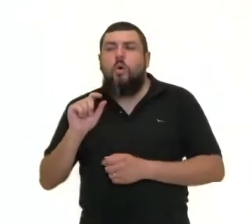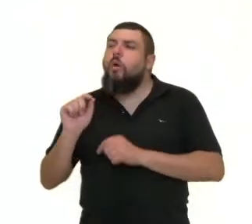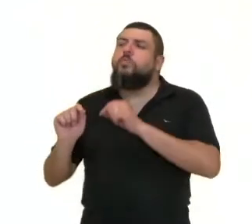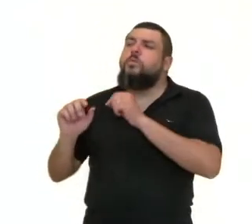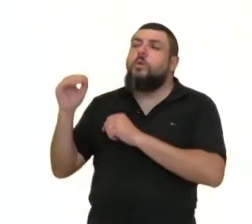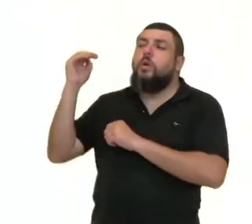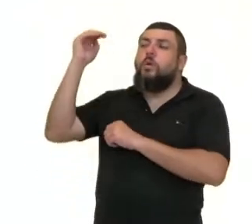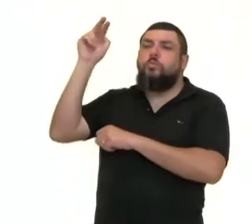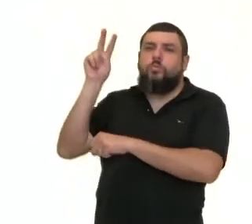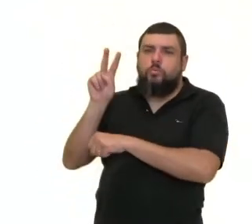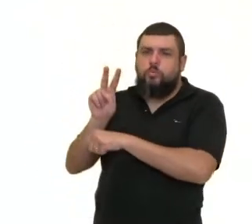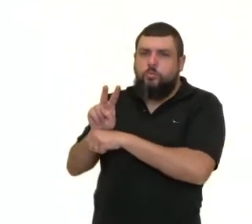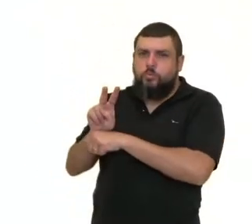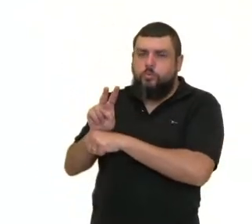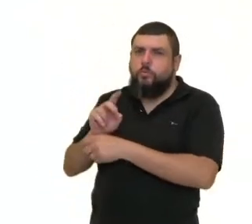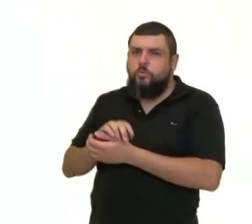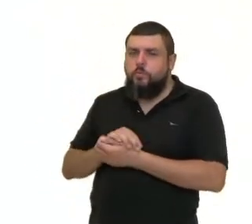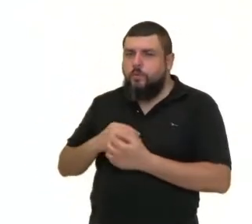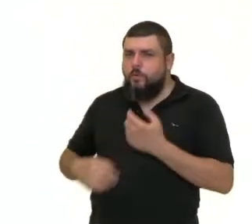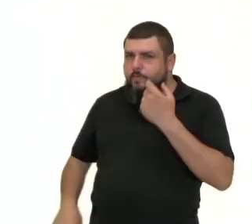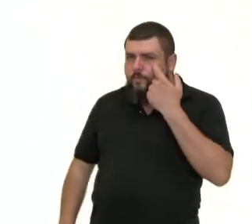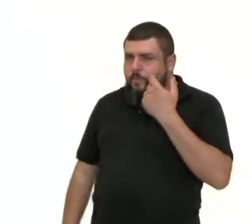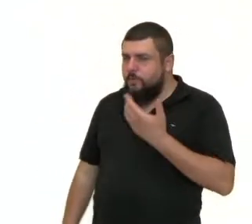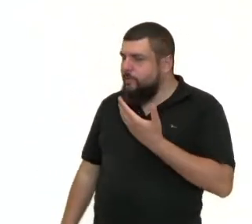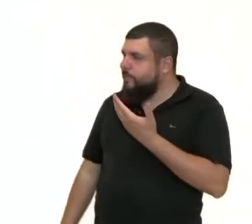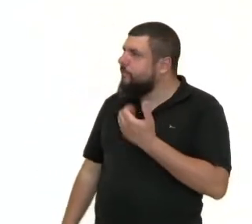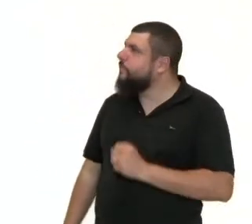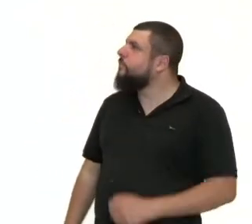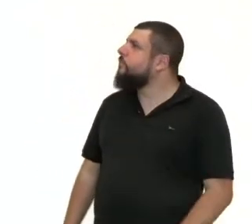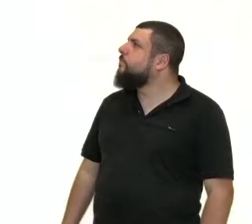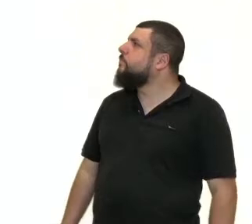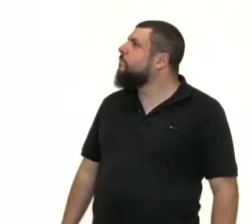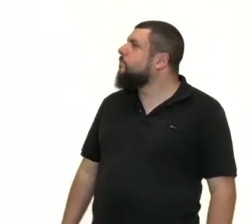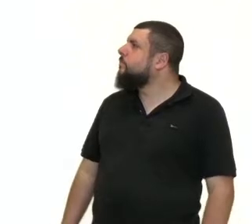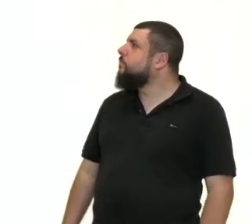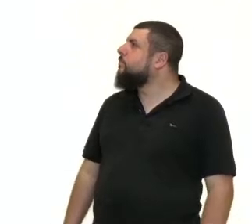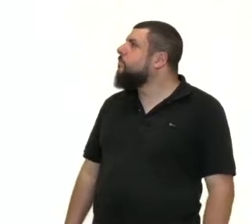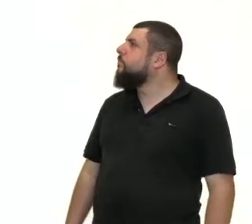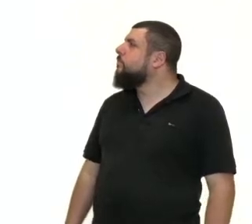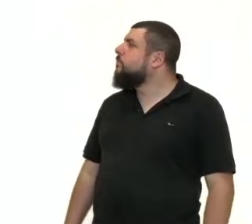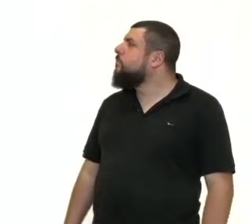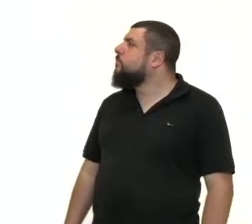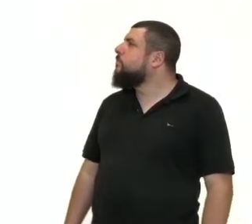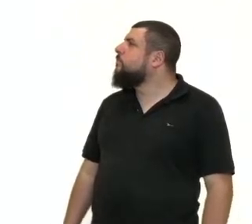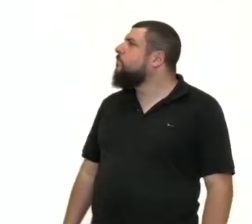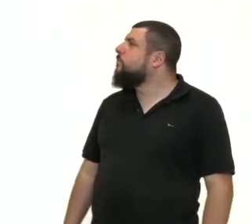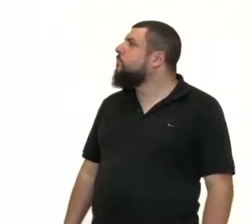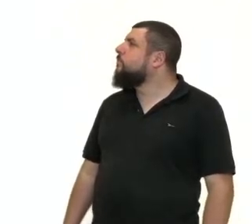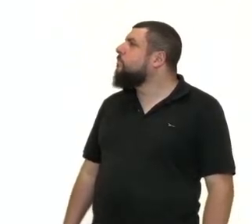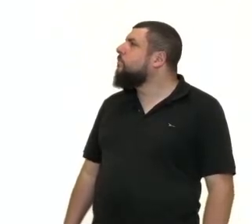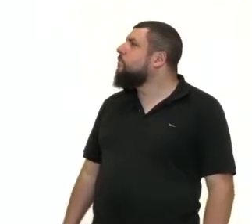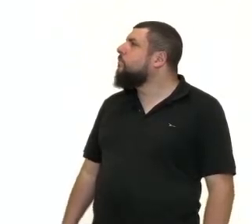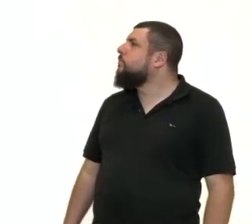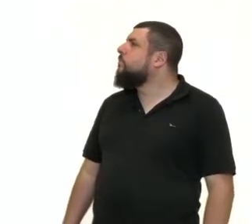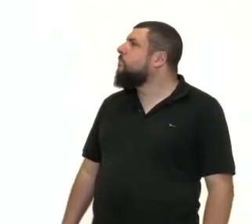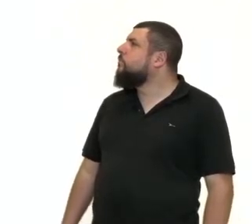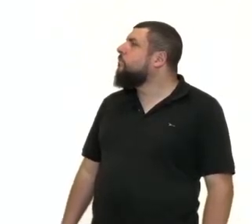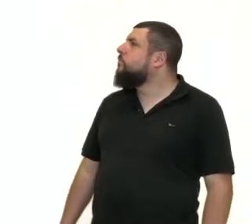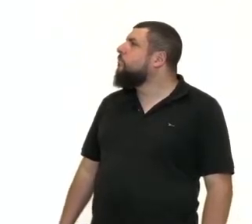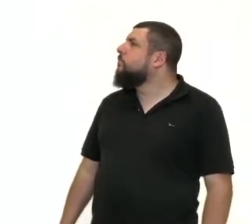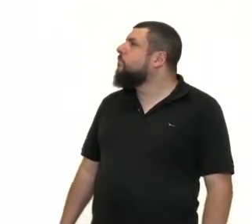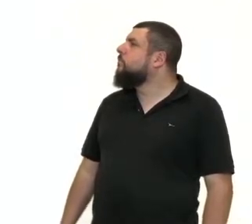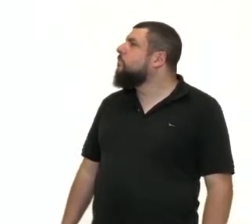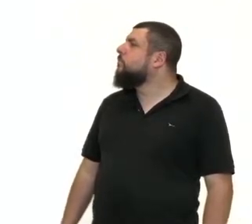O professor da Faculdade de Direito da Universidade Federal do Paraná, UFPR, Egon Beckman